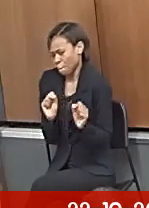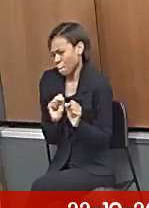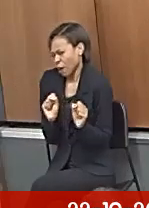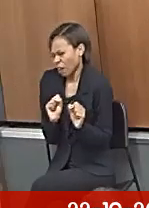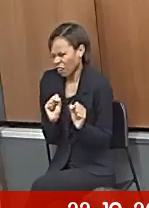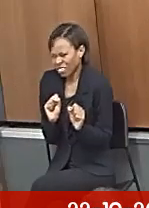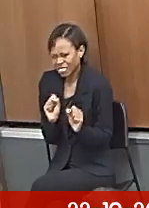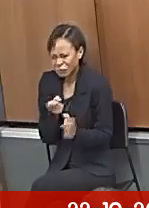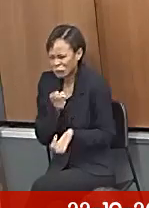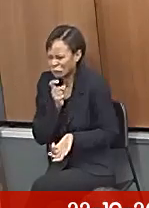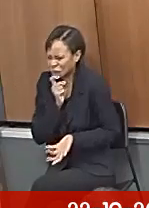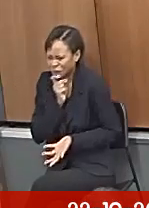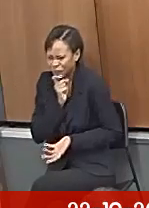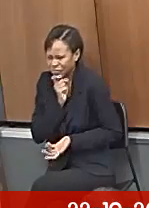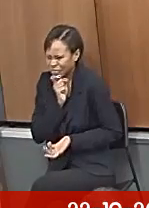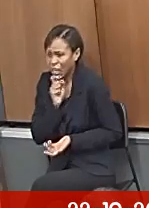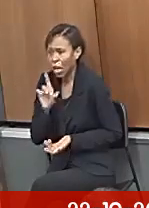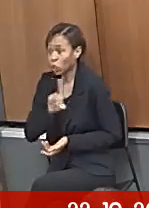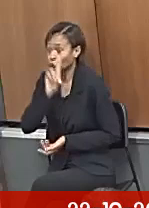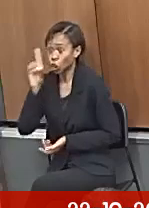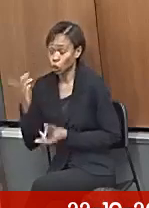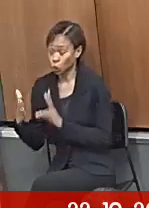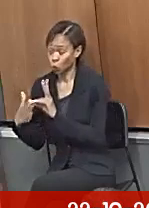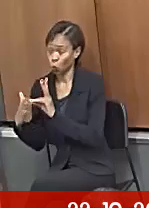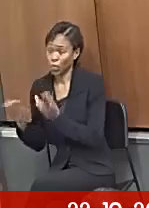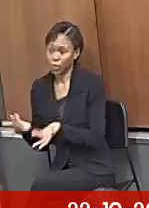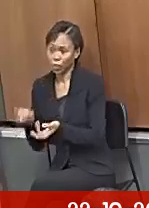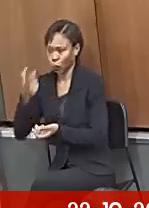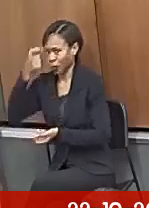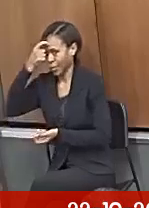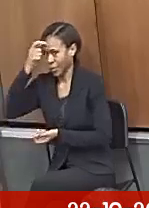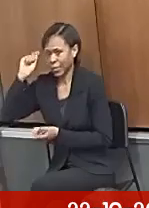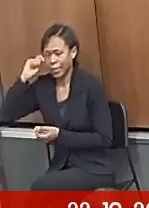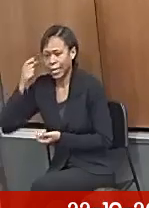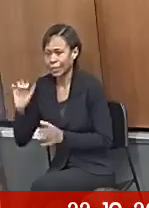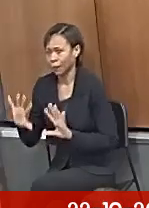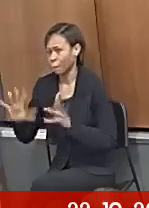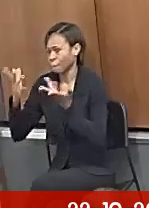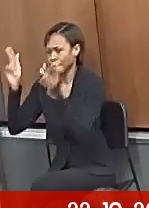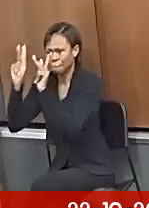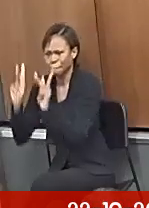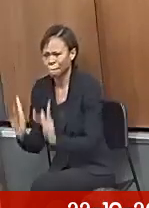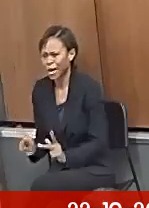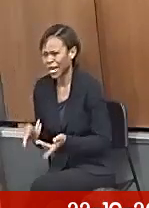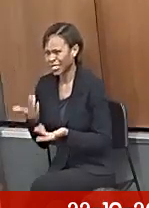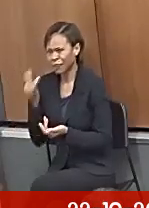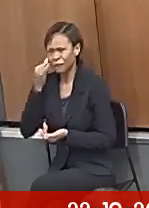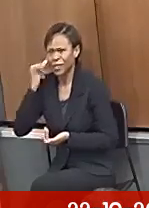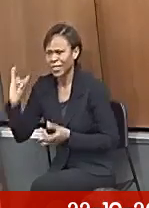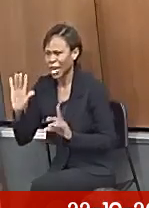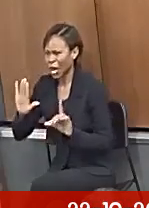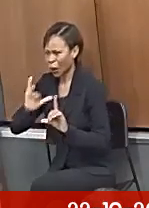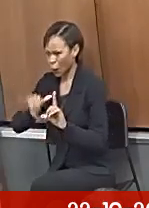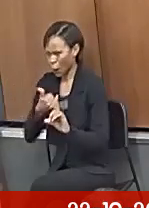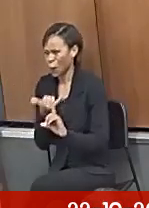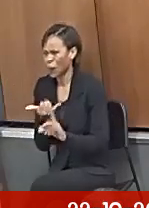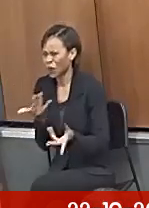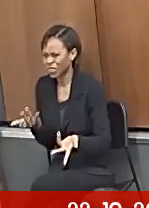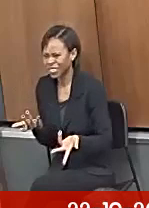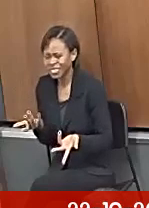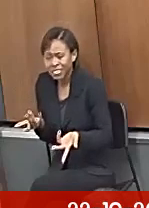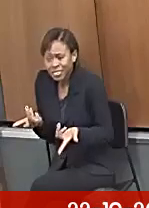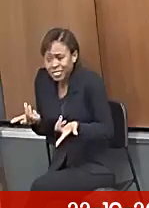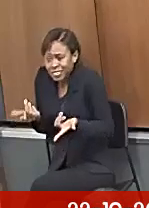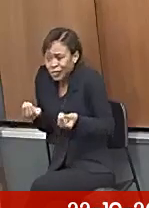O Dia do Índio, o Dia da Consciência Negra, a celebração da paz, os projetos de combate ao bullying, nada disso me parece ter significado se a gente